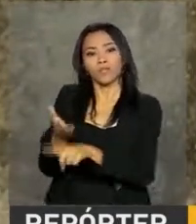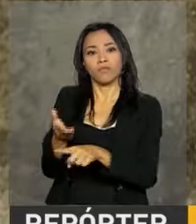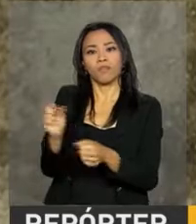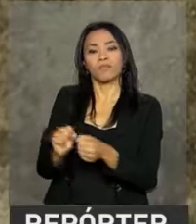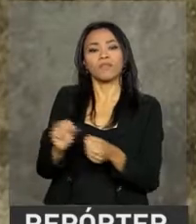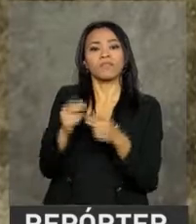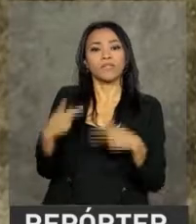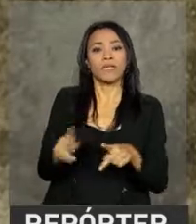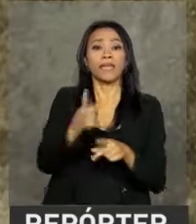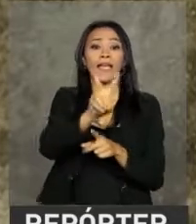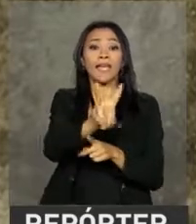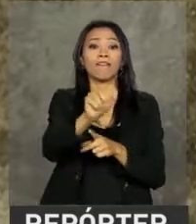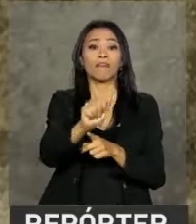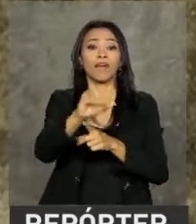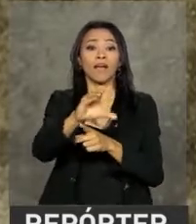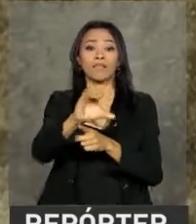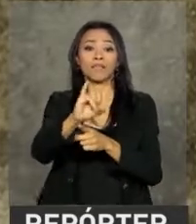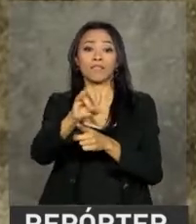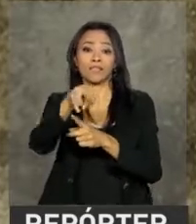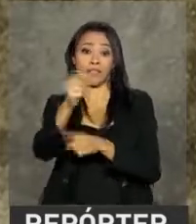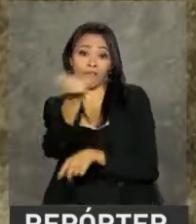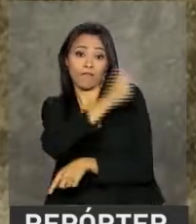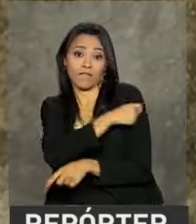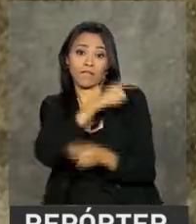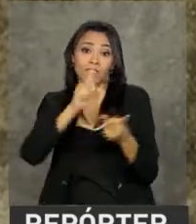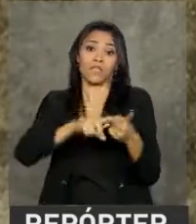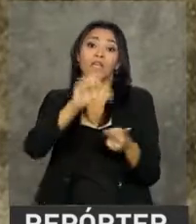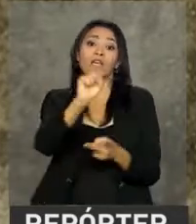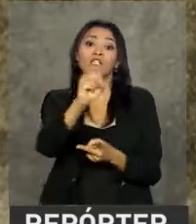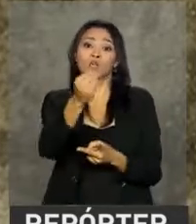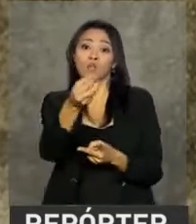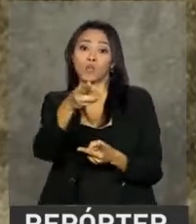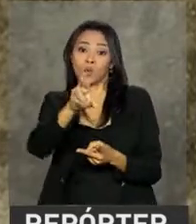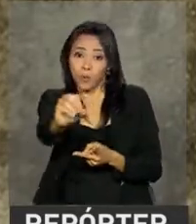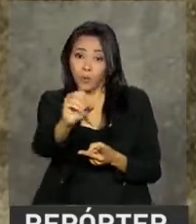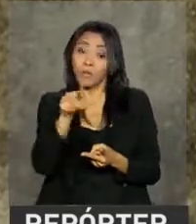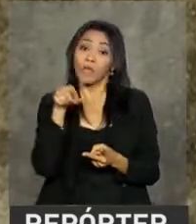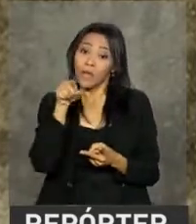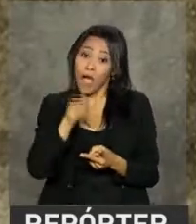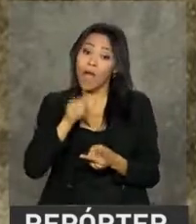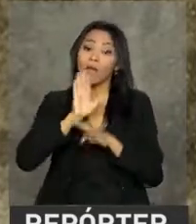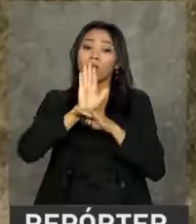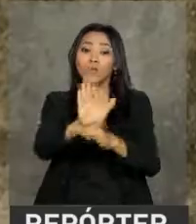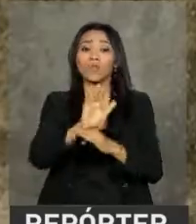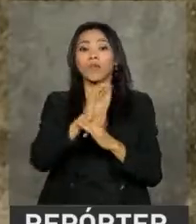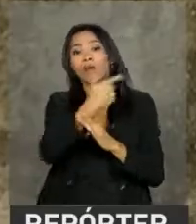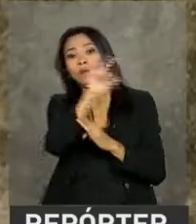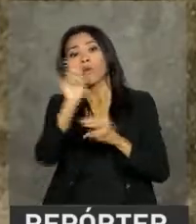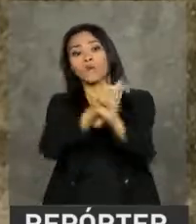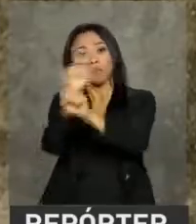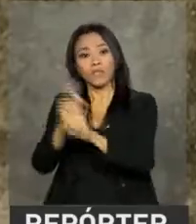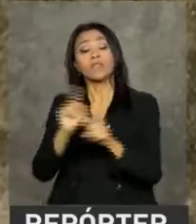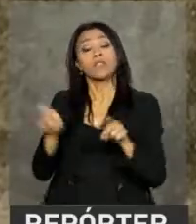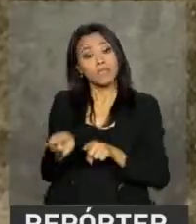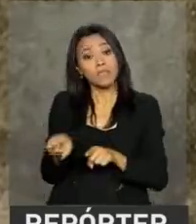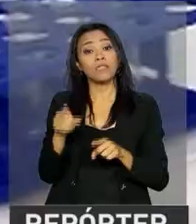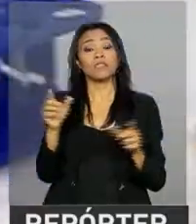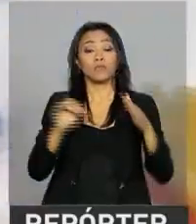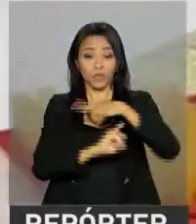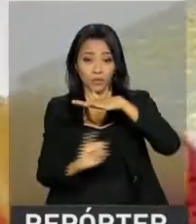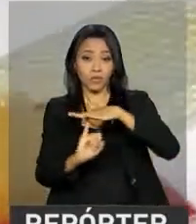soros que possam ser úteis para o mundo como um todo eo butantã na medida do possível está atendendo suas